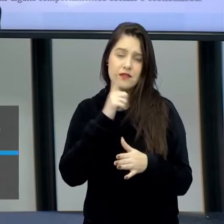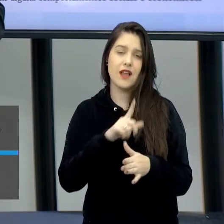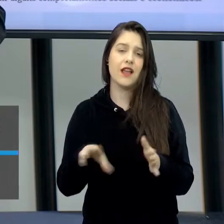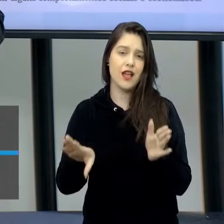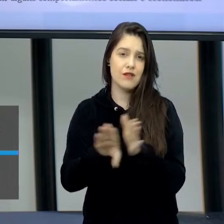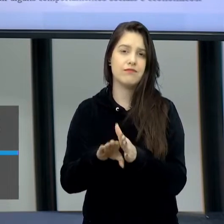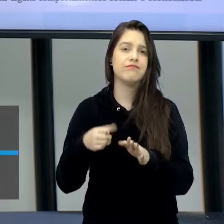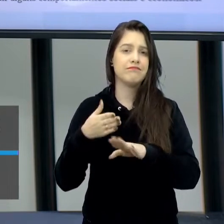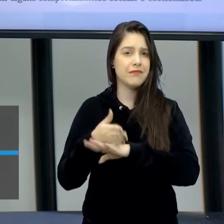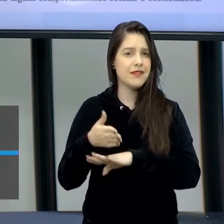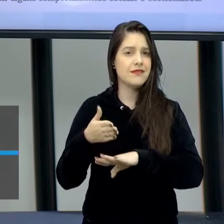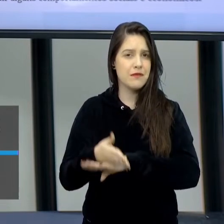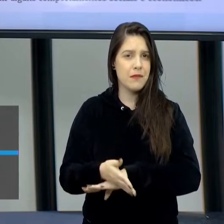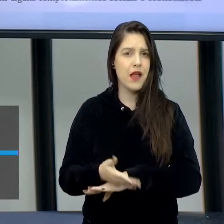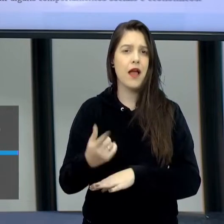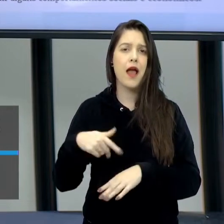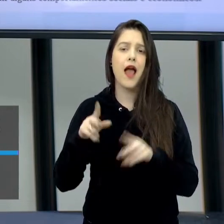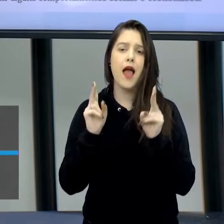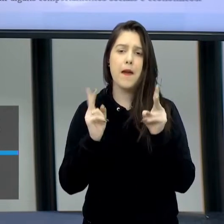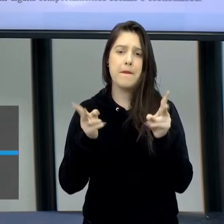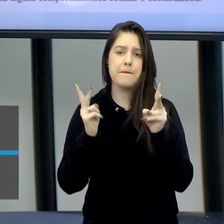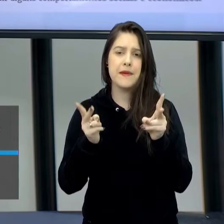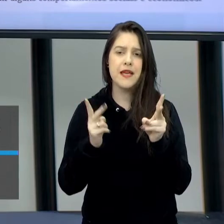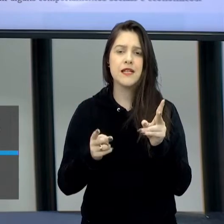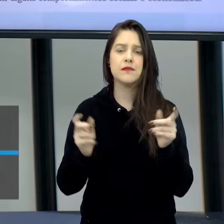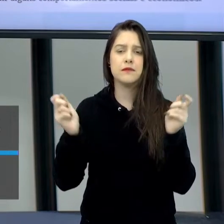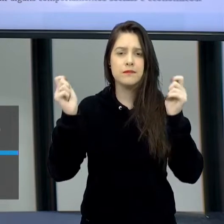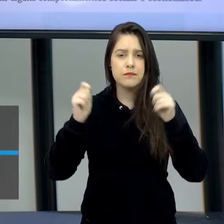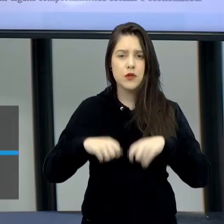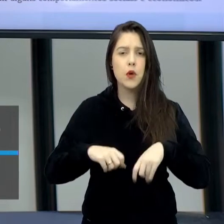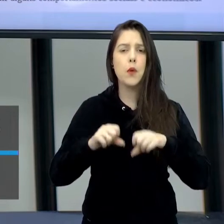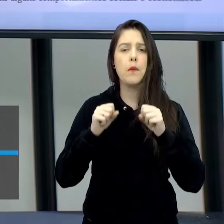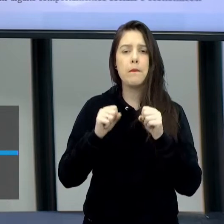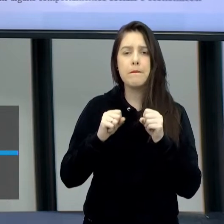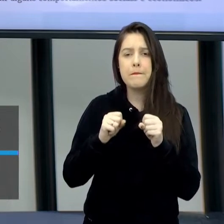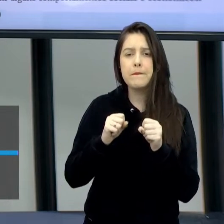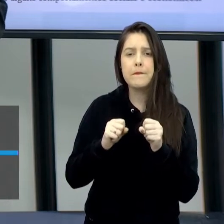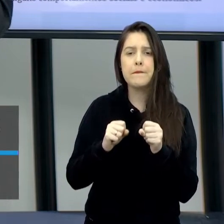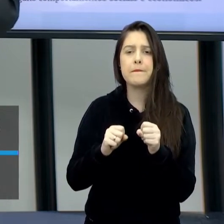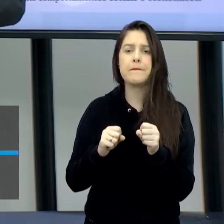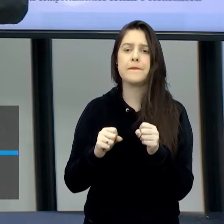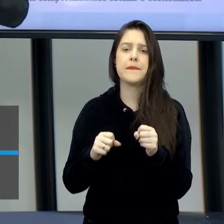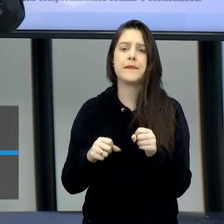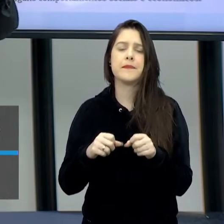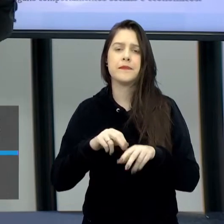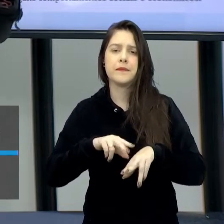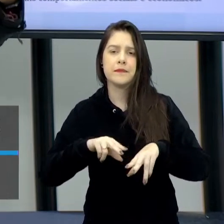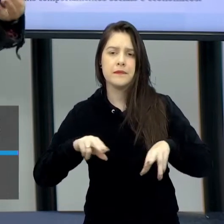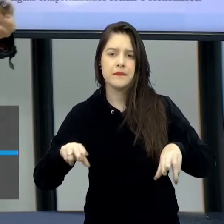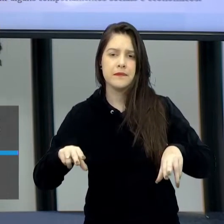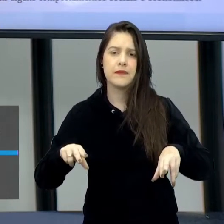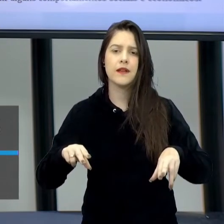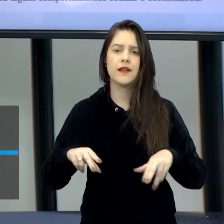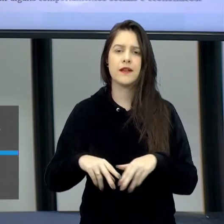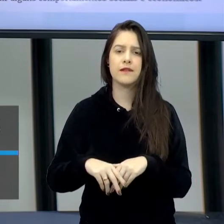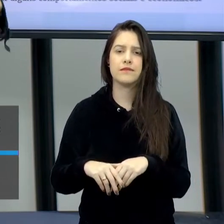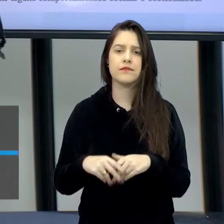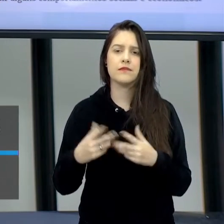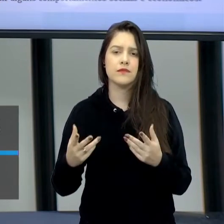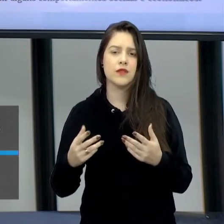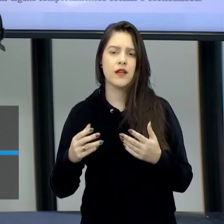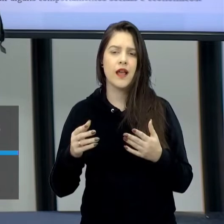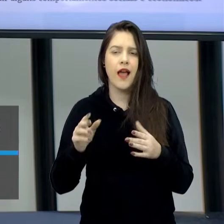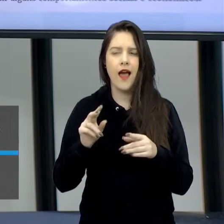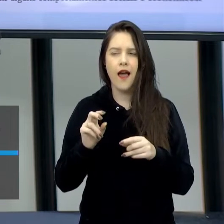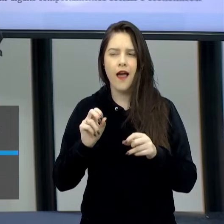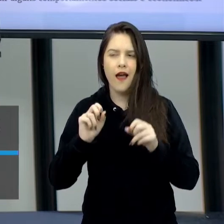participar. Então, a gente já começa a ver a questão da visibilidade e também de como a imprensa, né, ela acaba